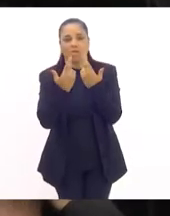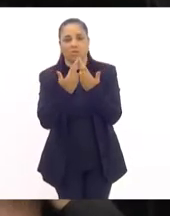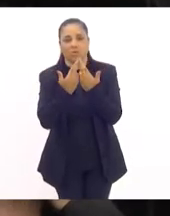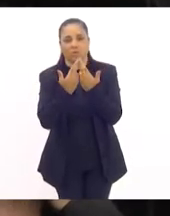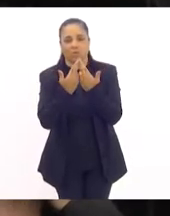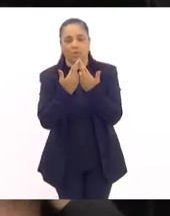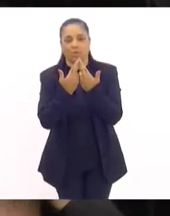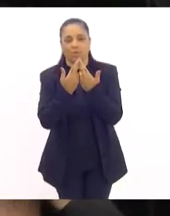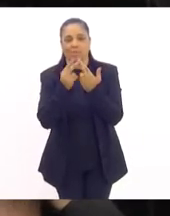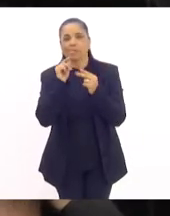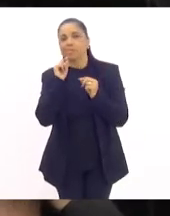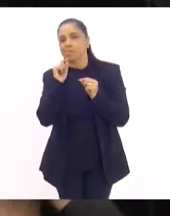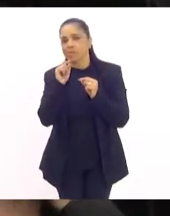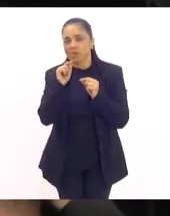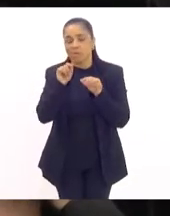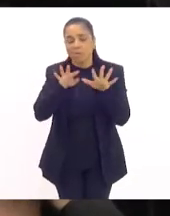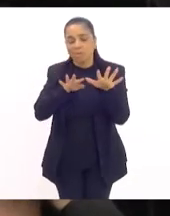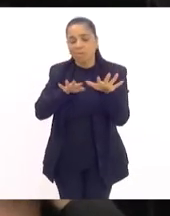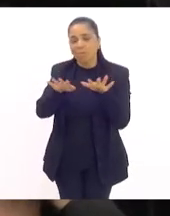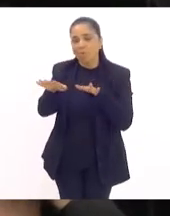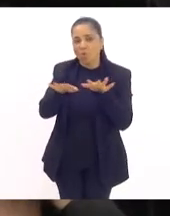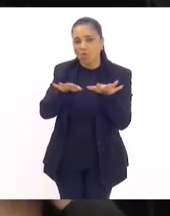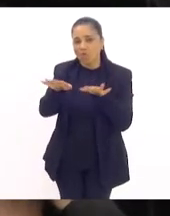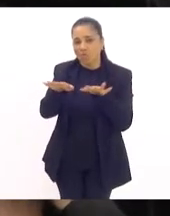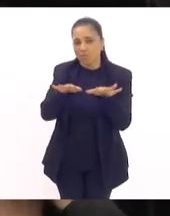visa a construção de um movimento